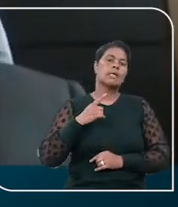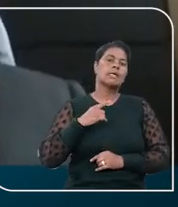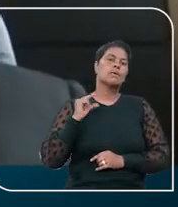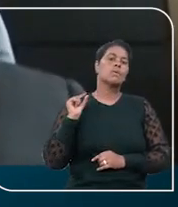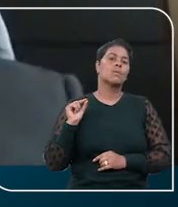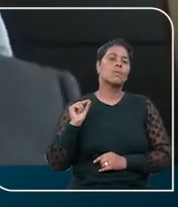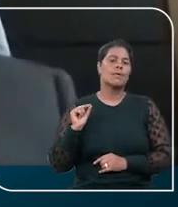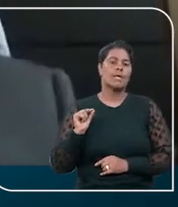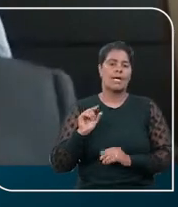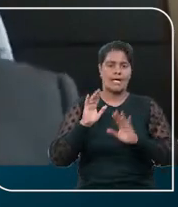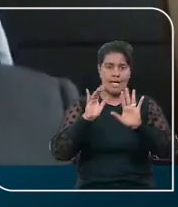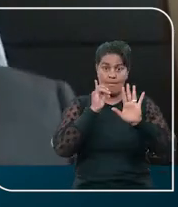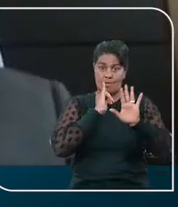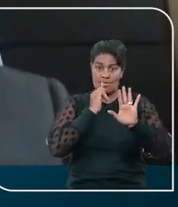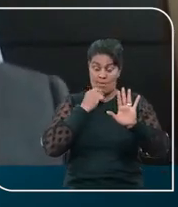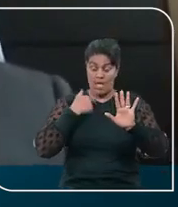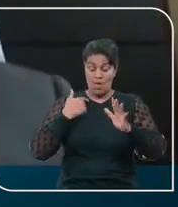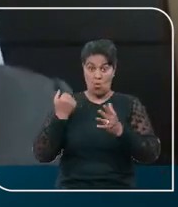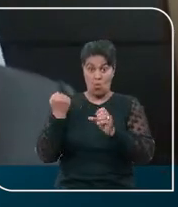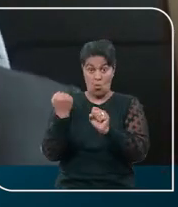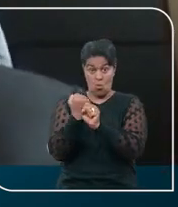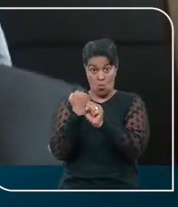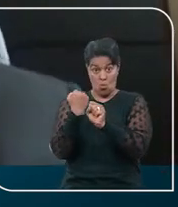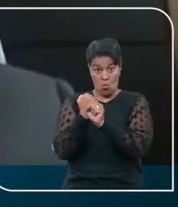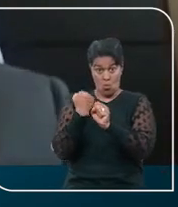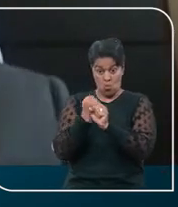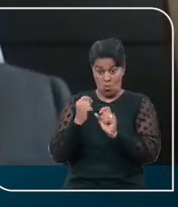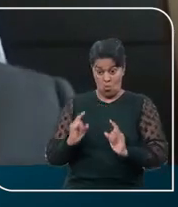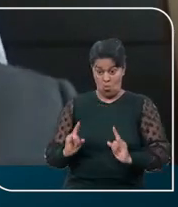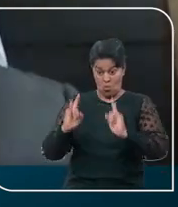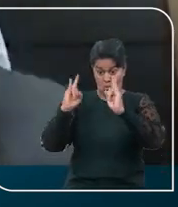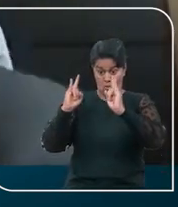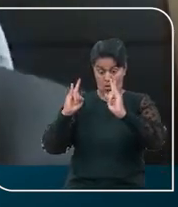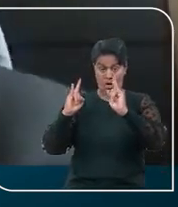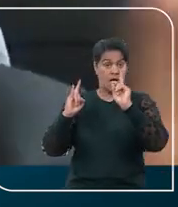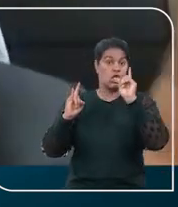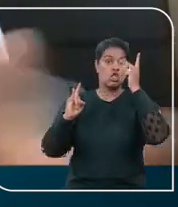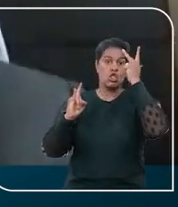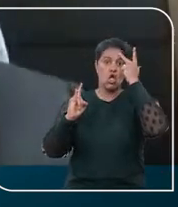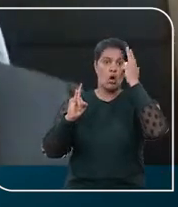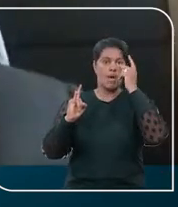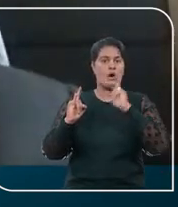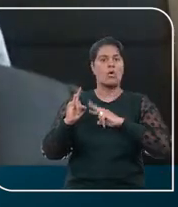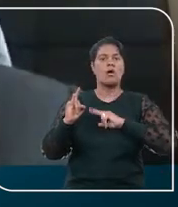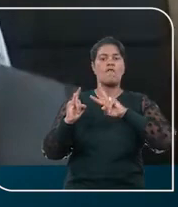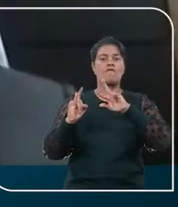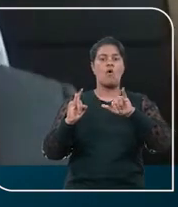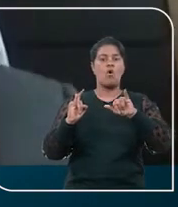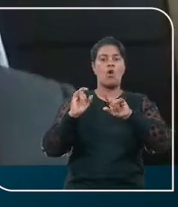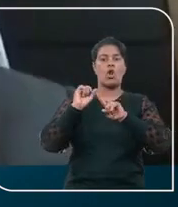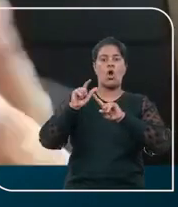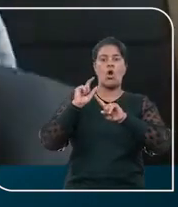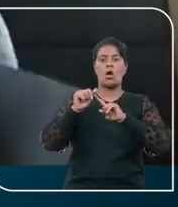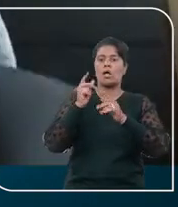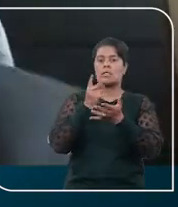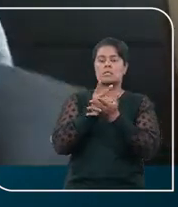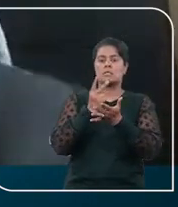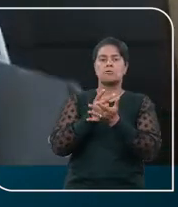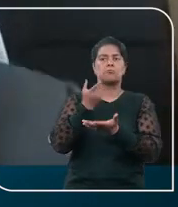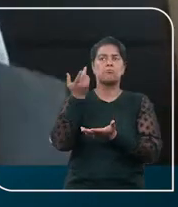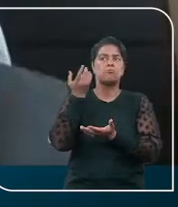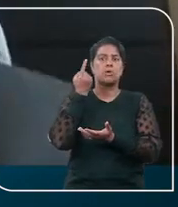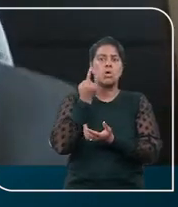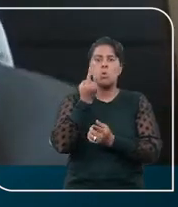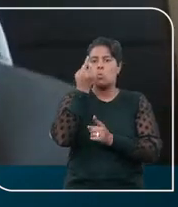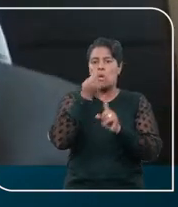Eu estou construindo para locação. As pessoas vão comprar e vão alugar, quer por prazo normal, 30 meses previsto em lei, ou por